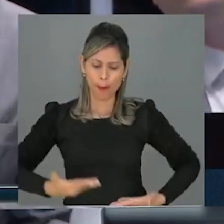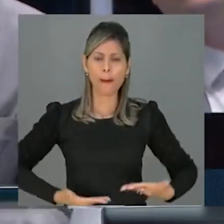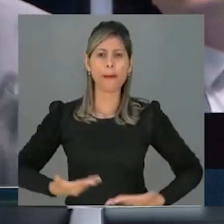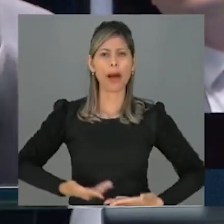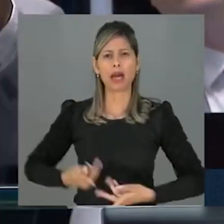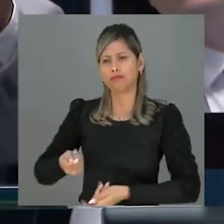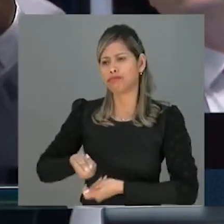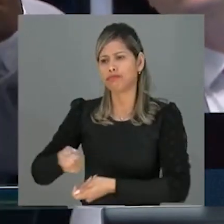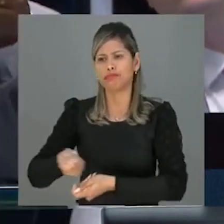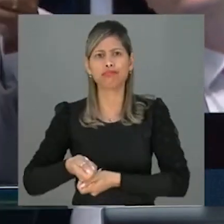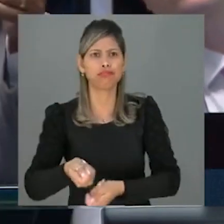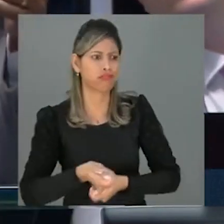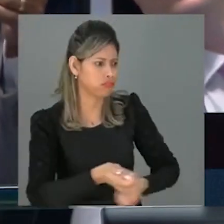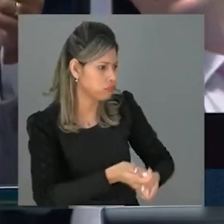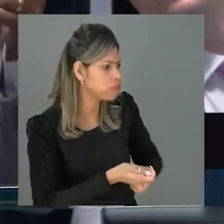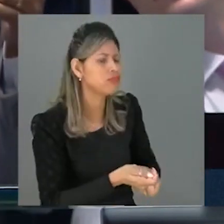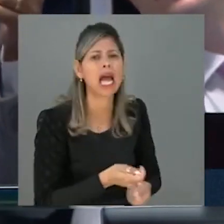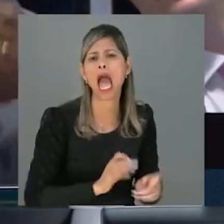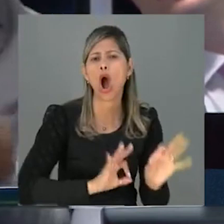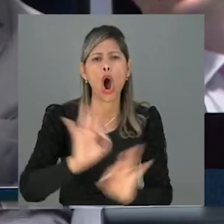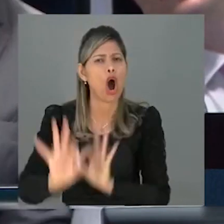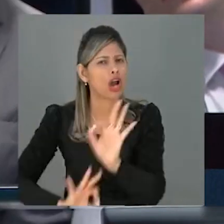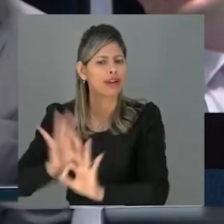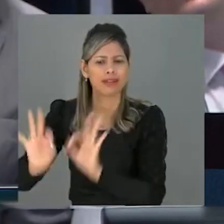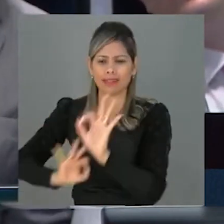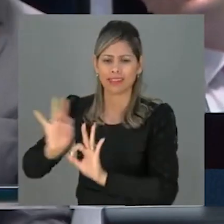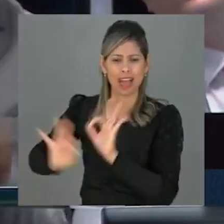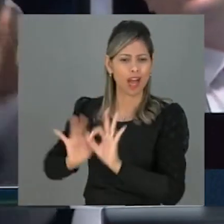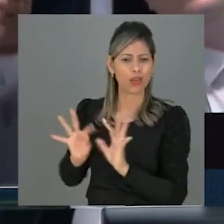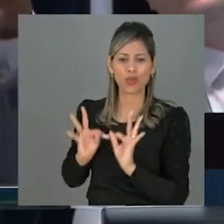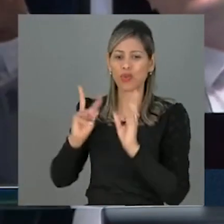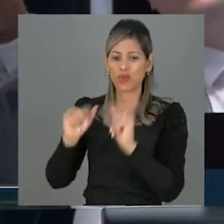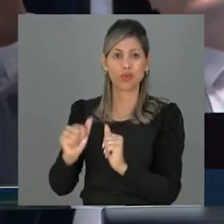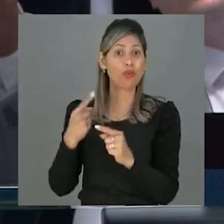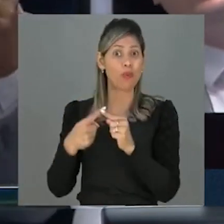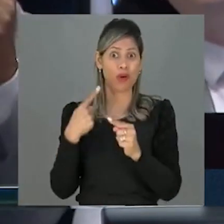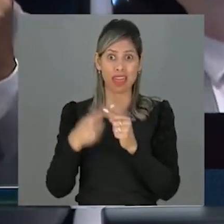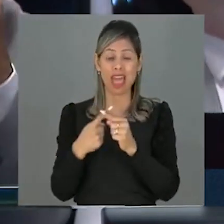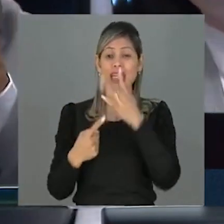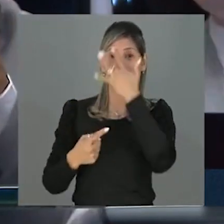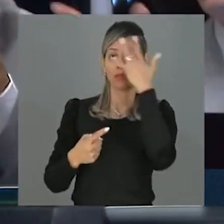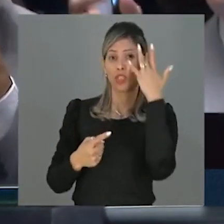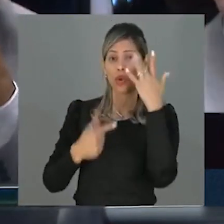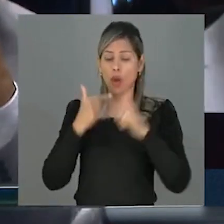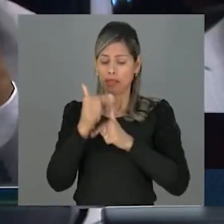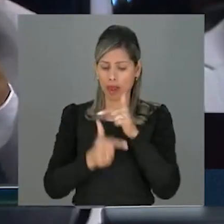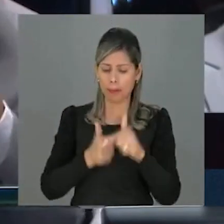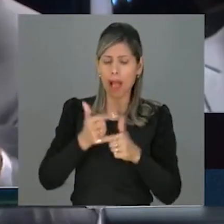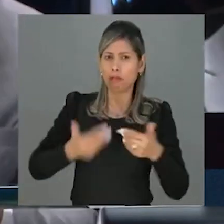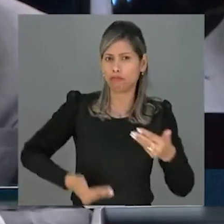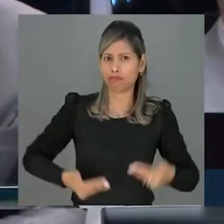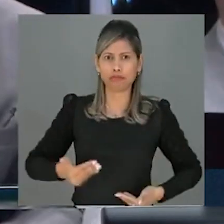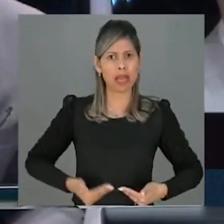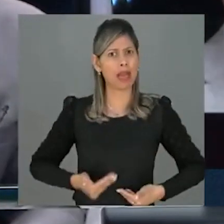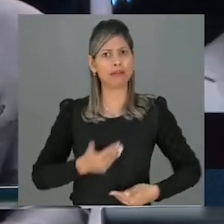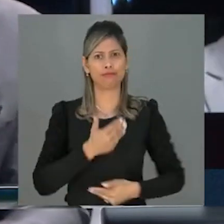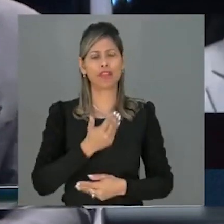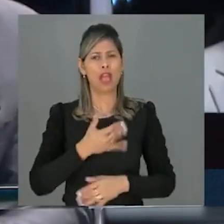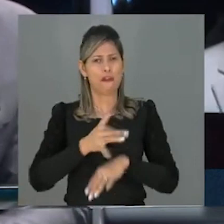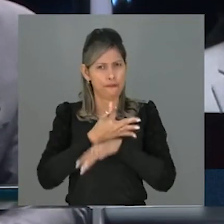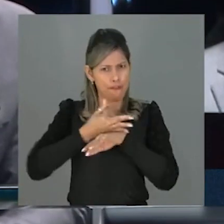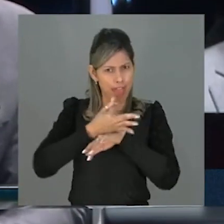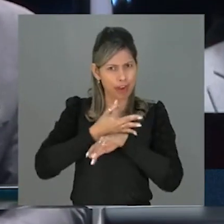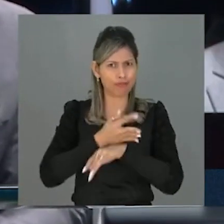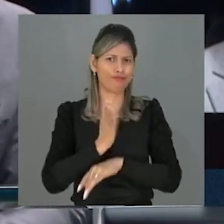e obras que foram depredados. Todo o corpo de funcionários, liderados pela nossa diretoria